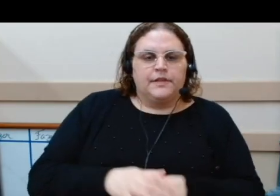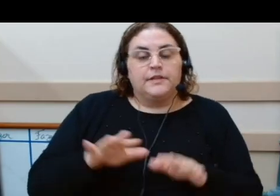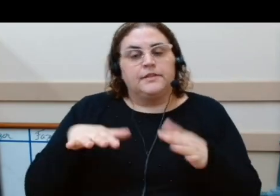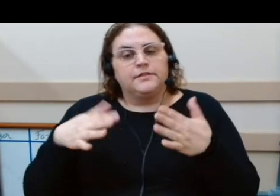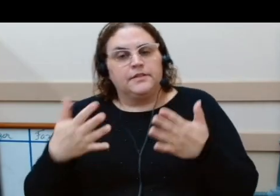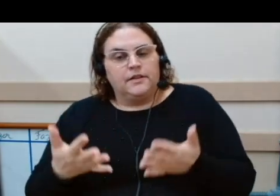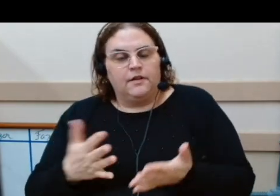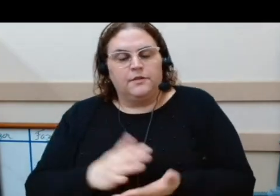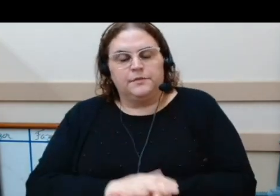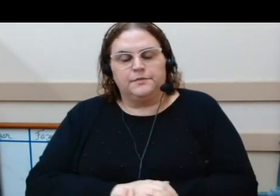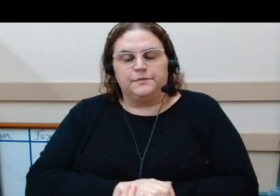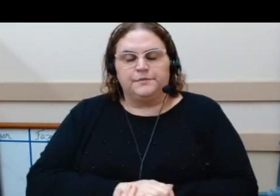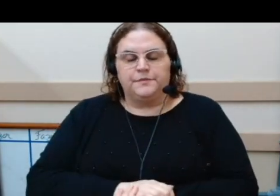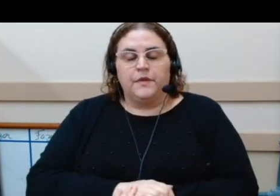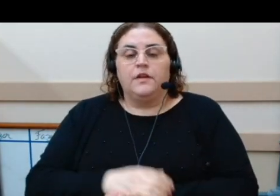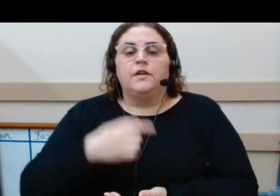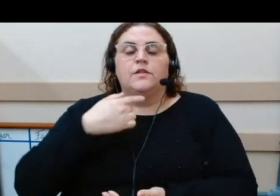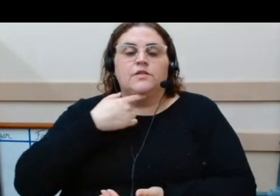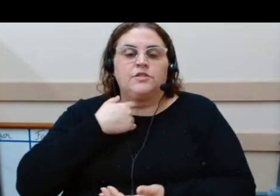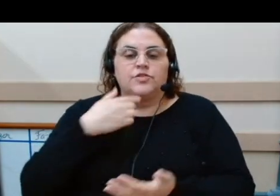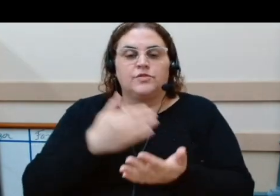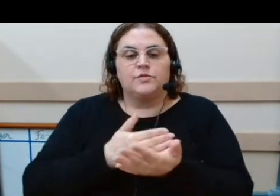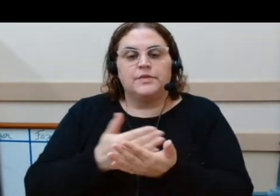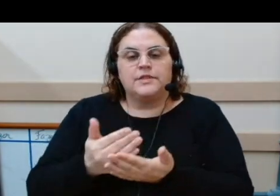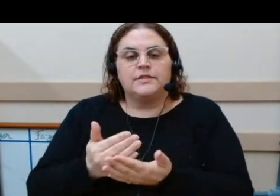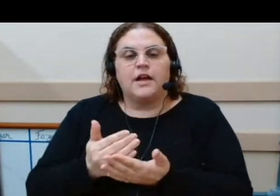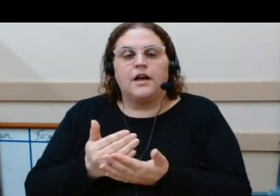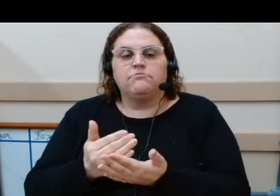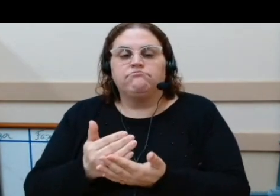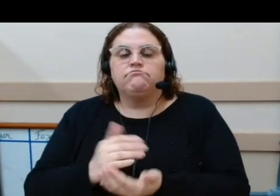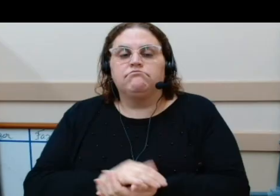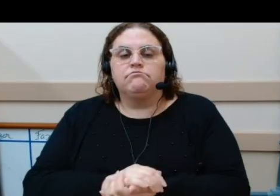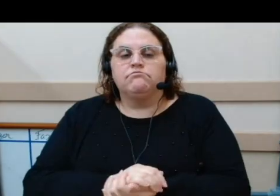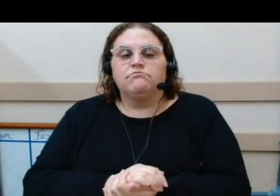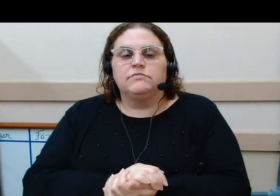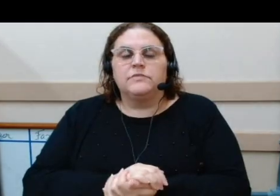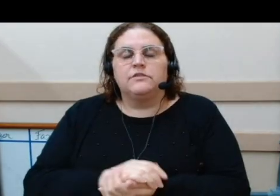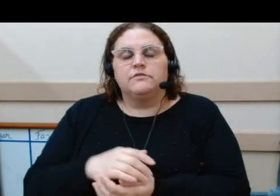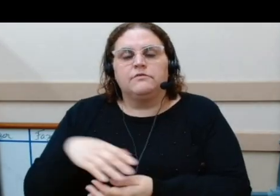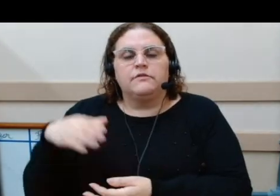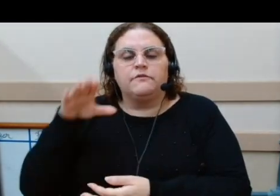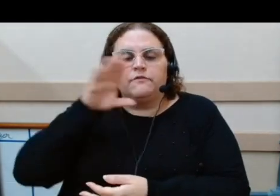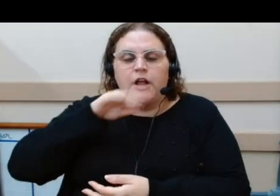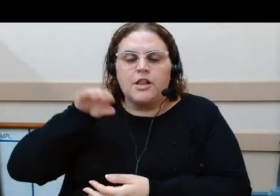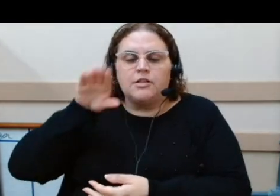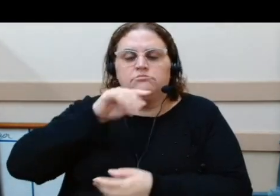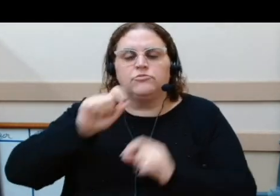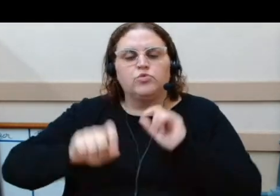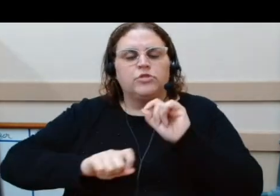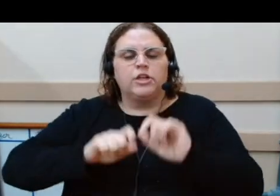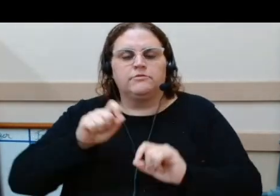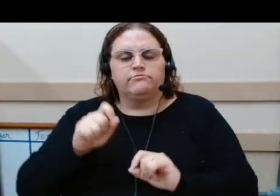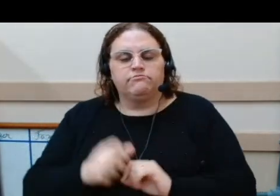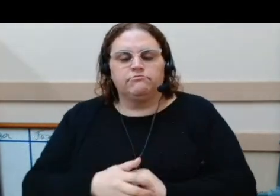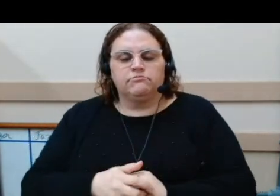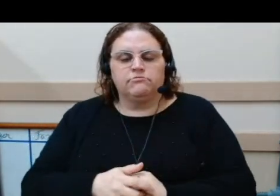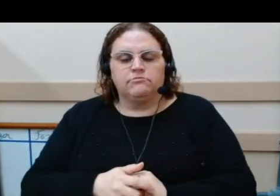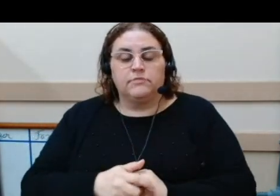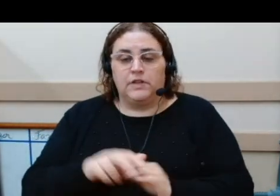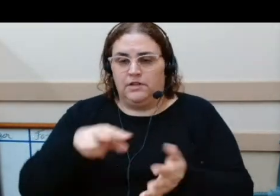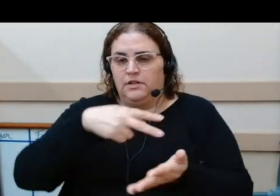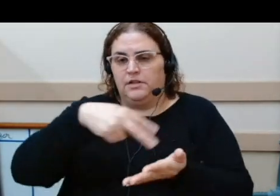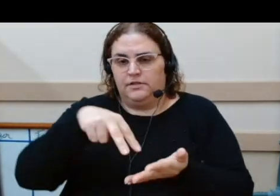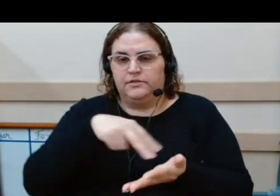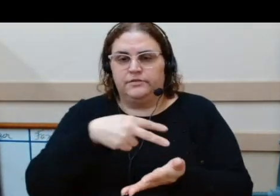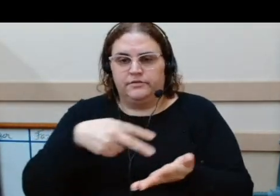eu gostaria de começar um pouco eh falando aqui eh da dança